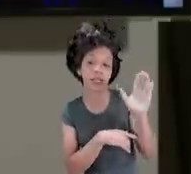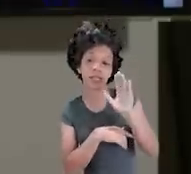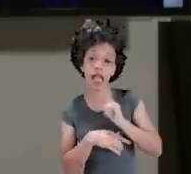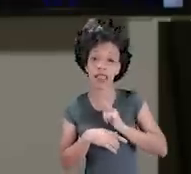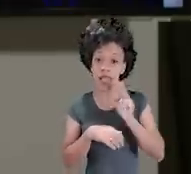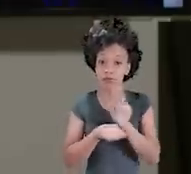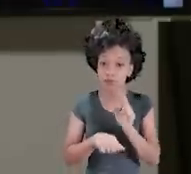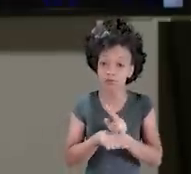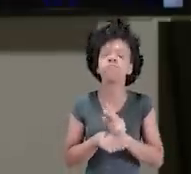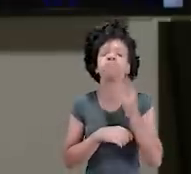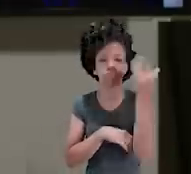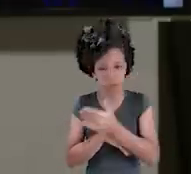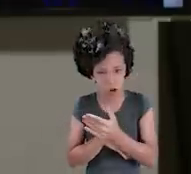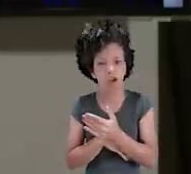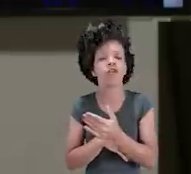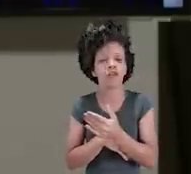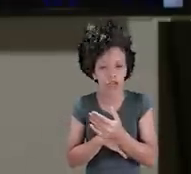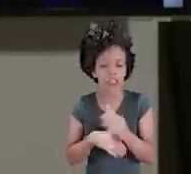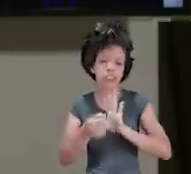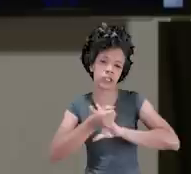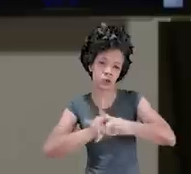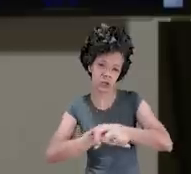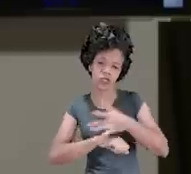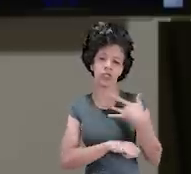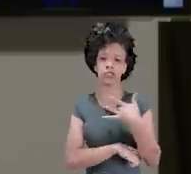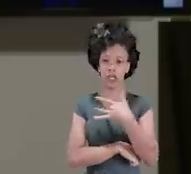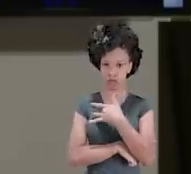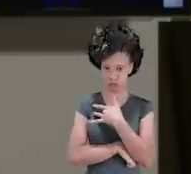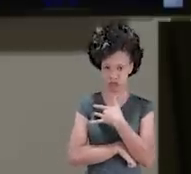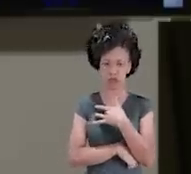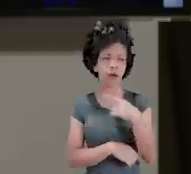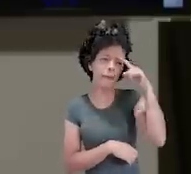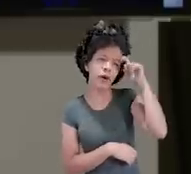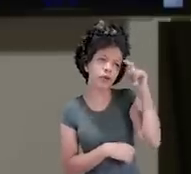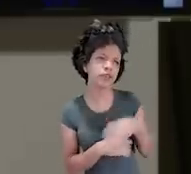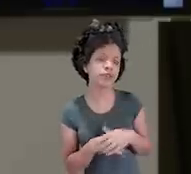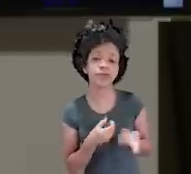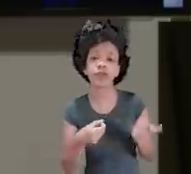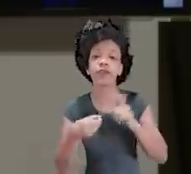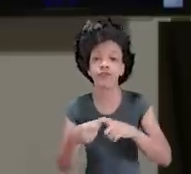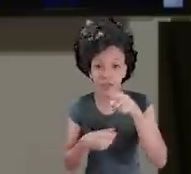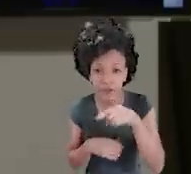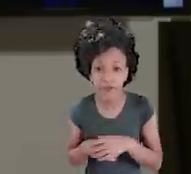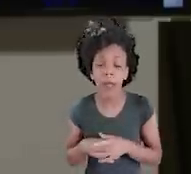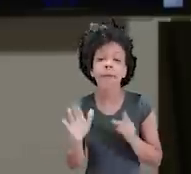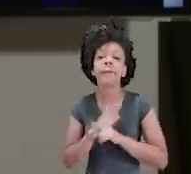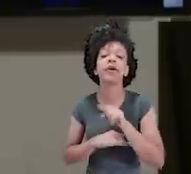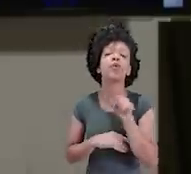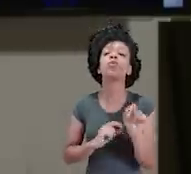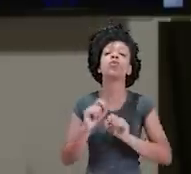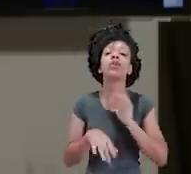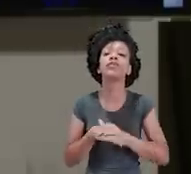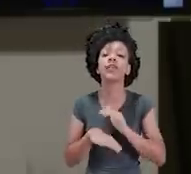calvície comprovados com muita segurança e saúde, tá certo? Maurício, volta daí, pergunta pro pessoal o que